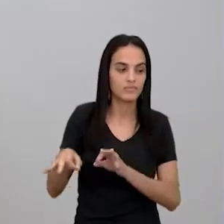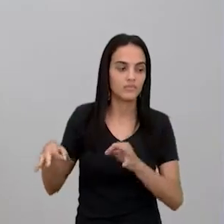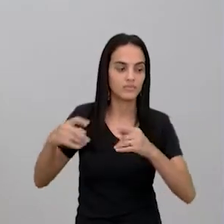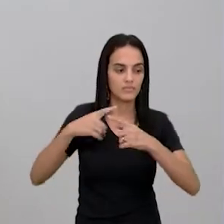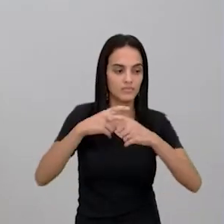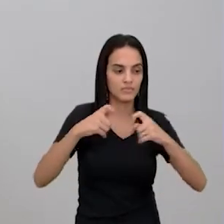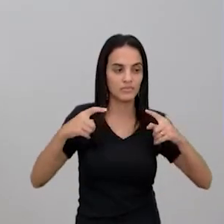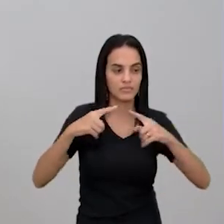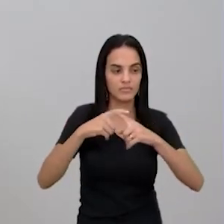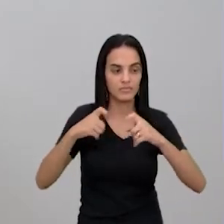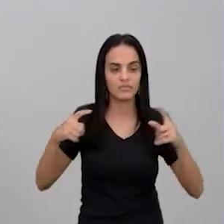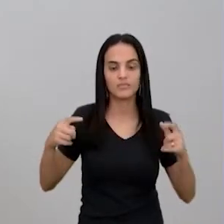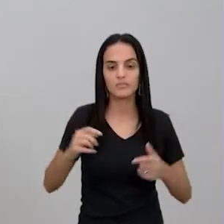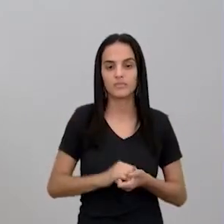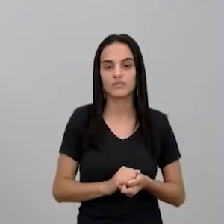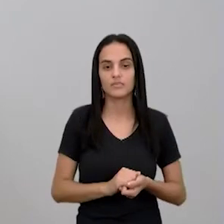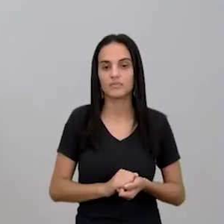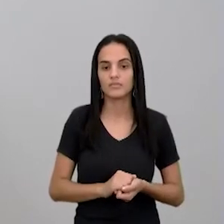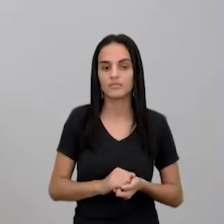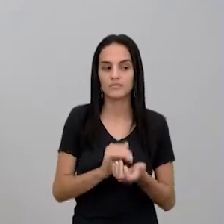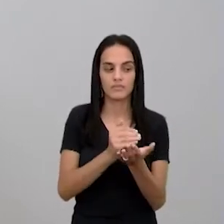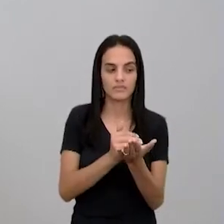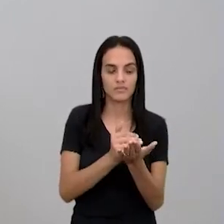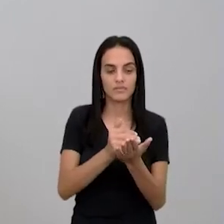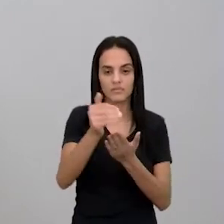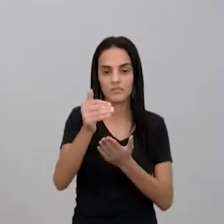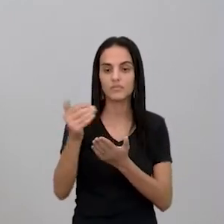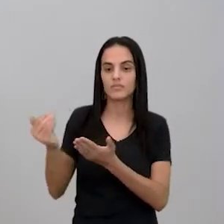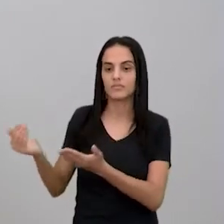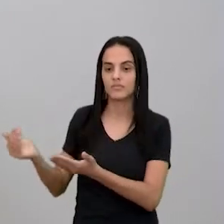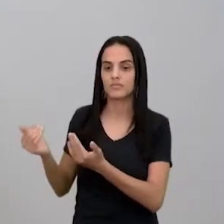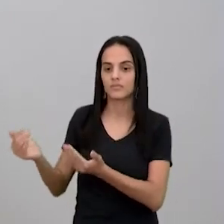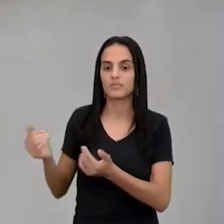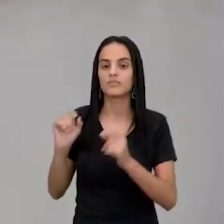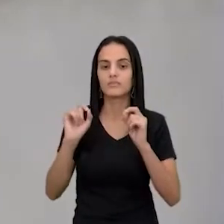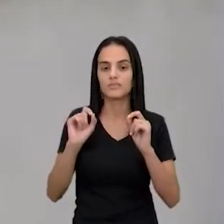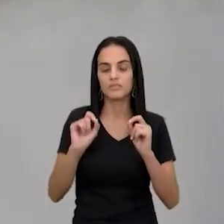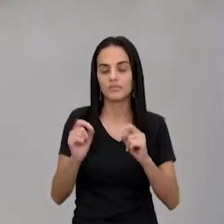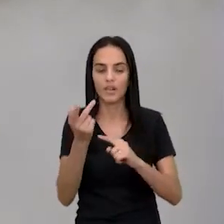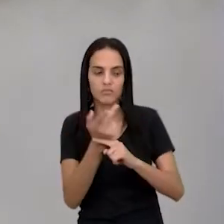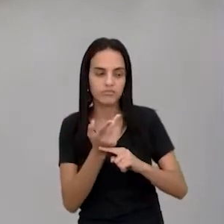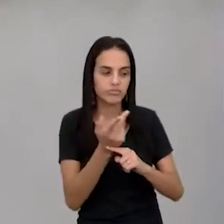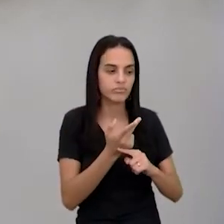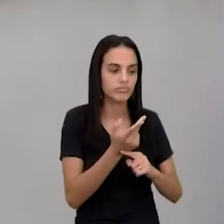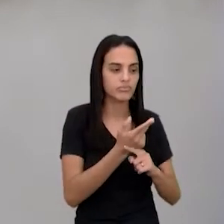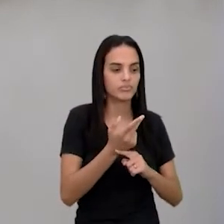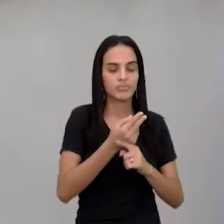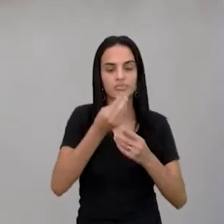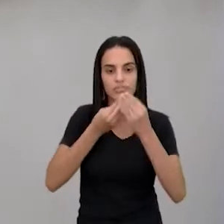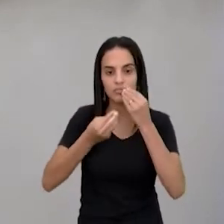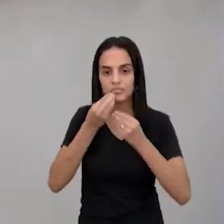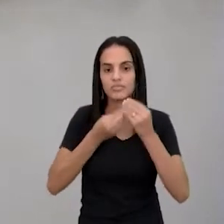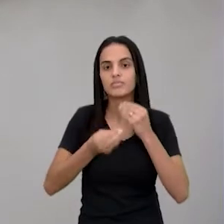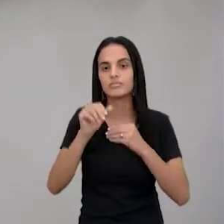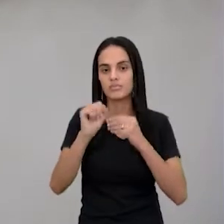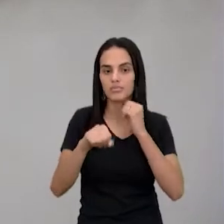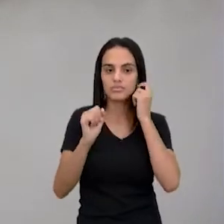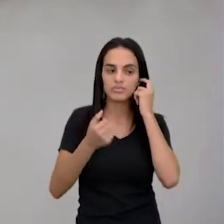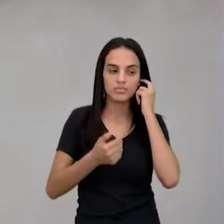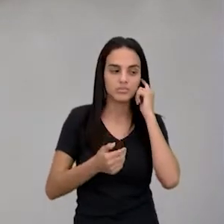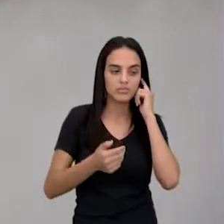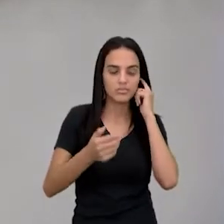disso, da gente falar do comércio das especiarias. Sim. Especiarias. E, inclusive, isso determinou que os europeus se lançassem muitas vezes às